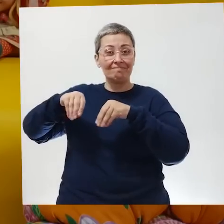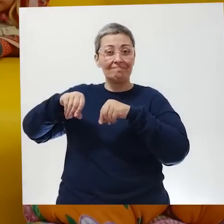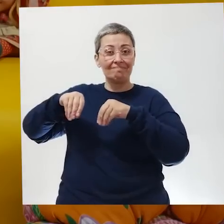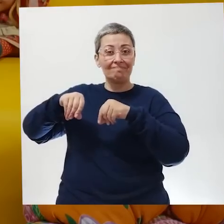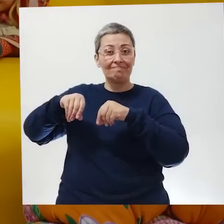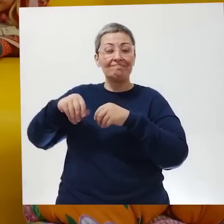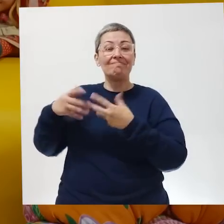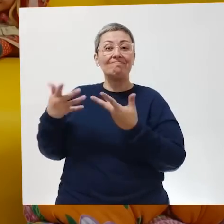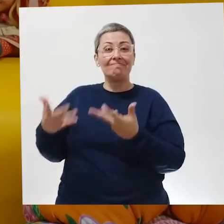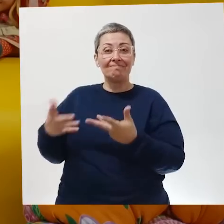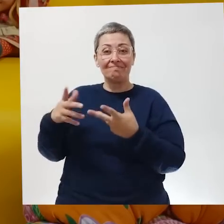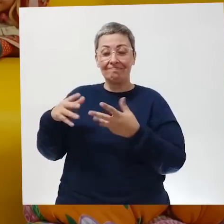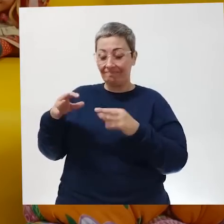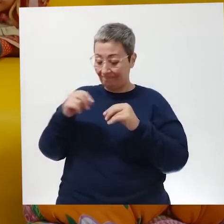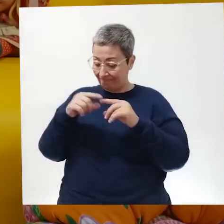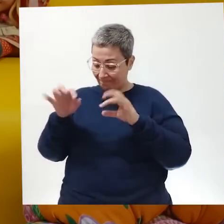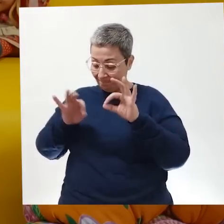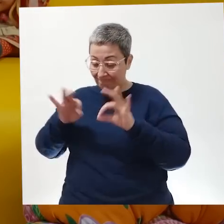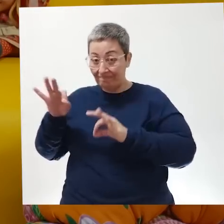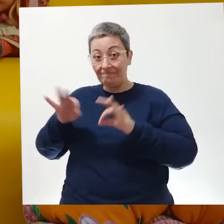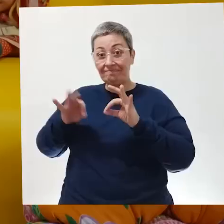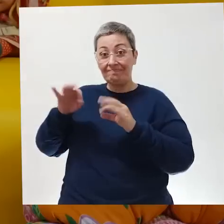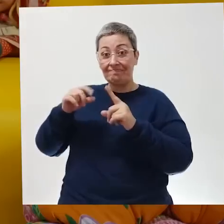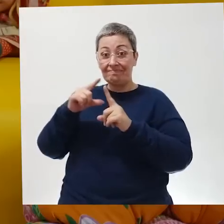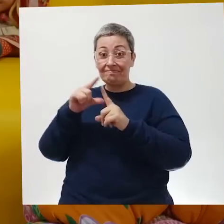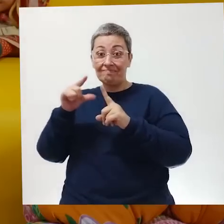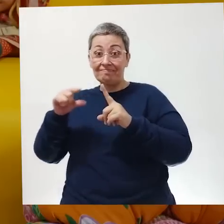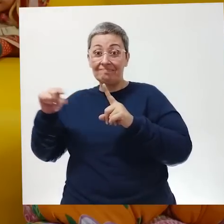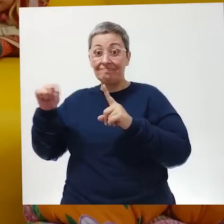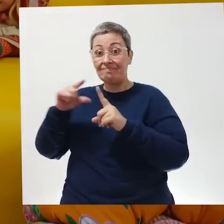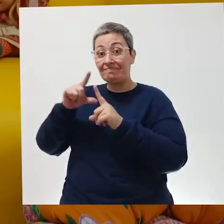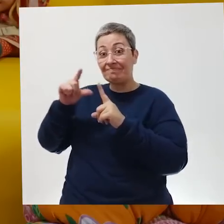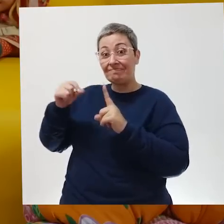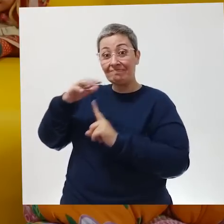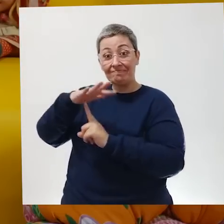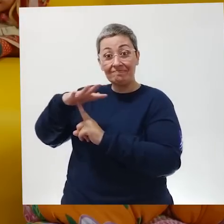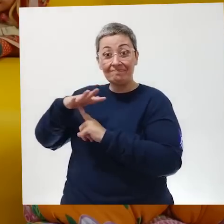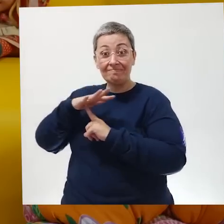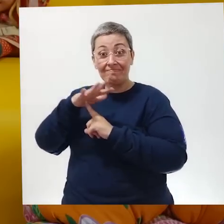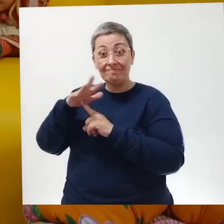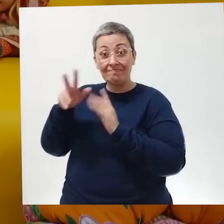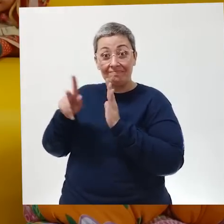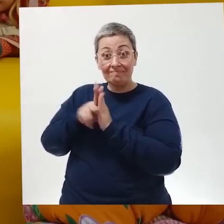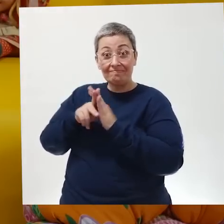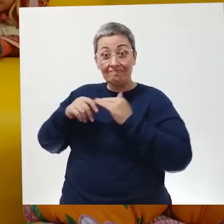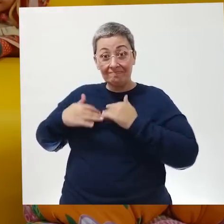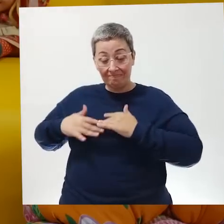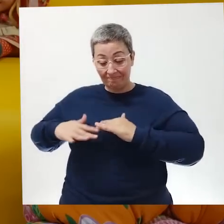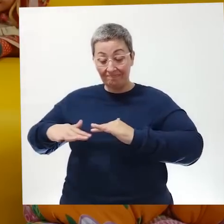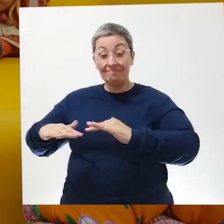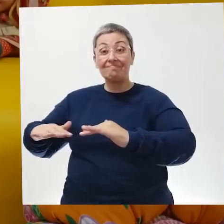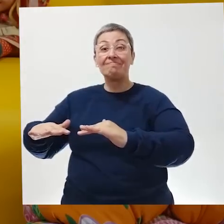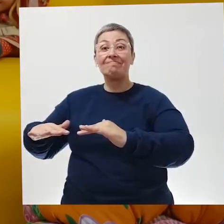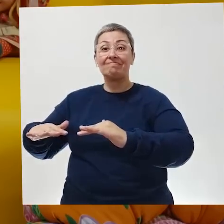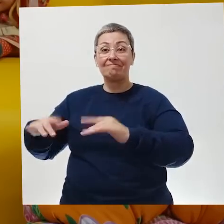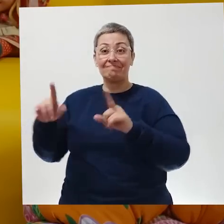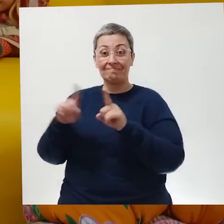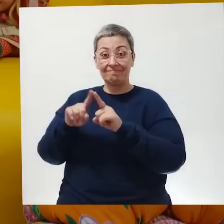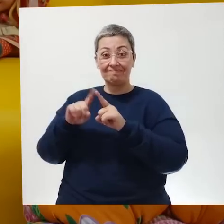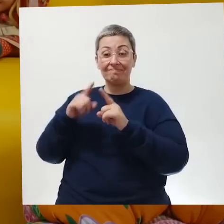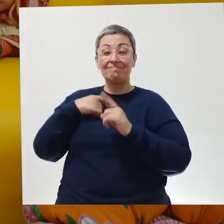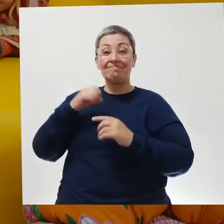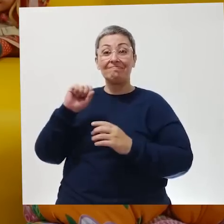terra, enfeitado pelas folhas do nosso jardim, do nosso quintal, do